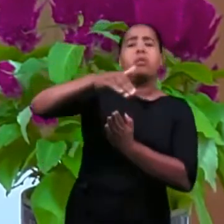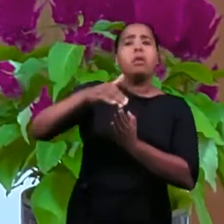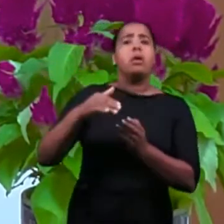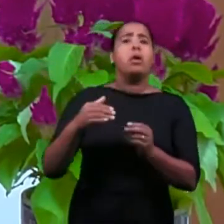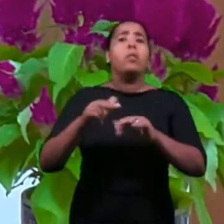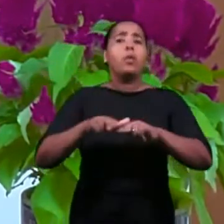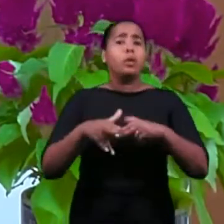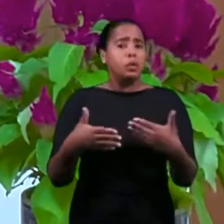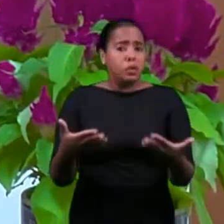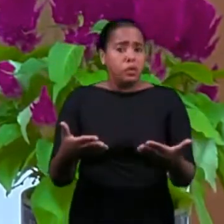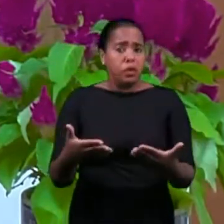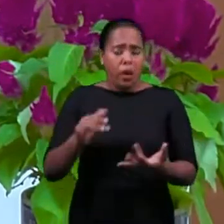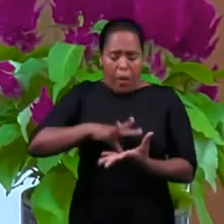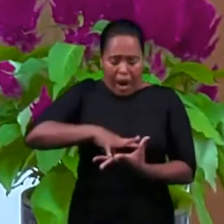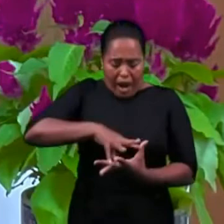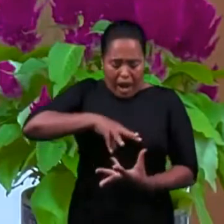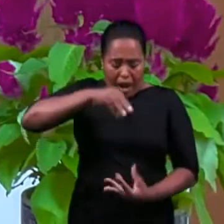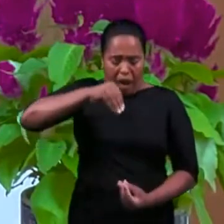a alma foi atingida.